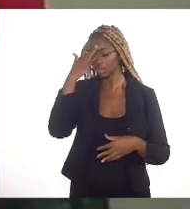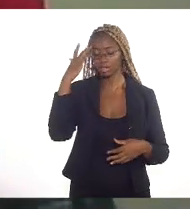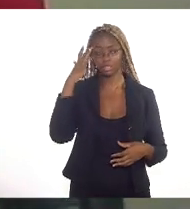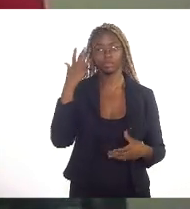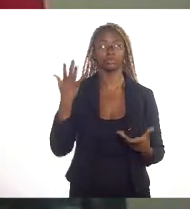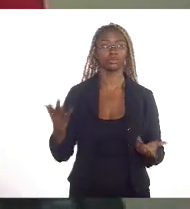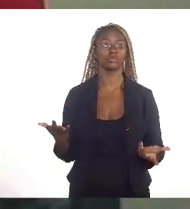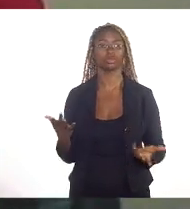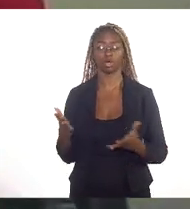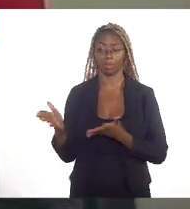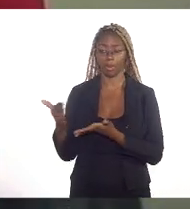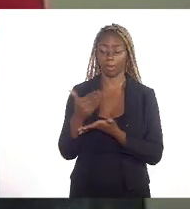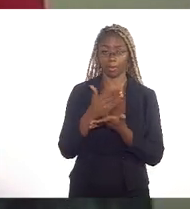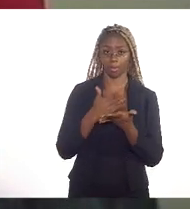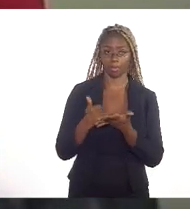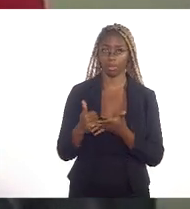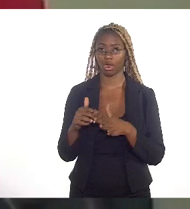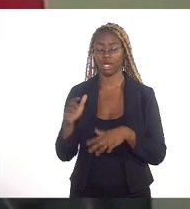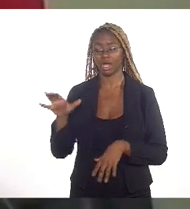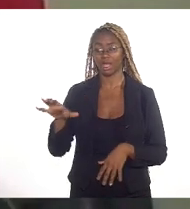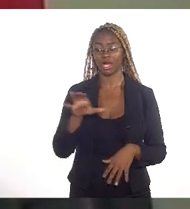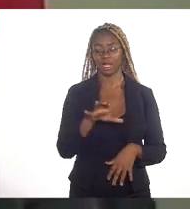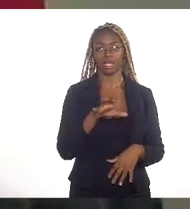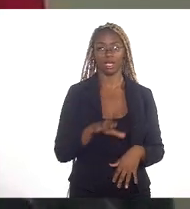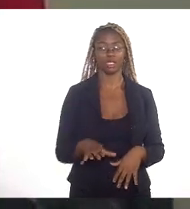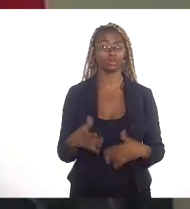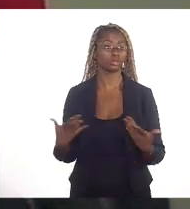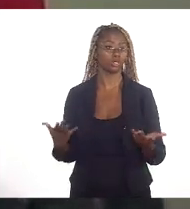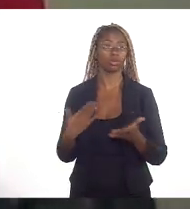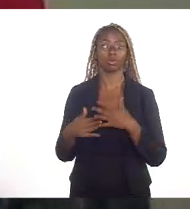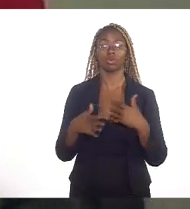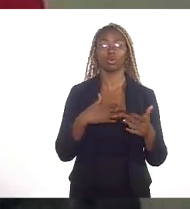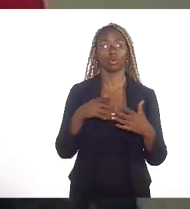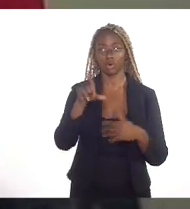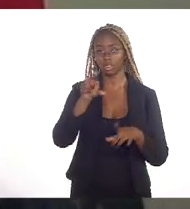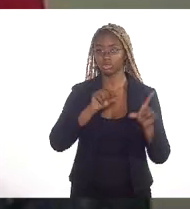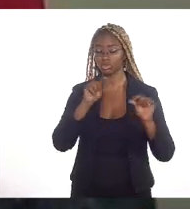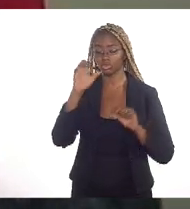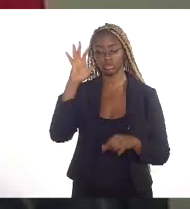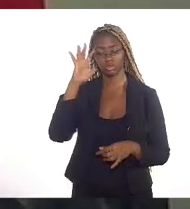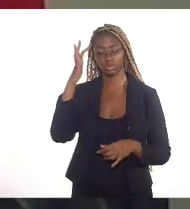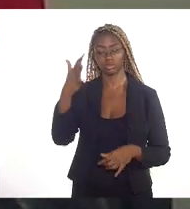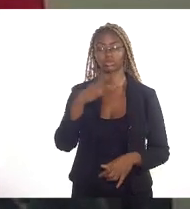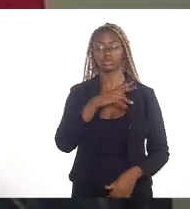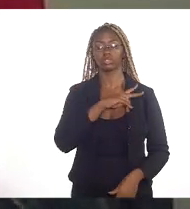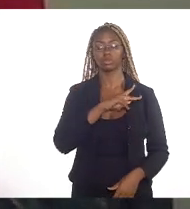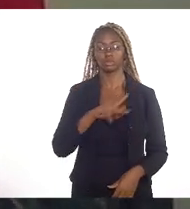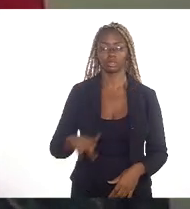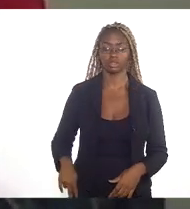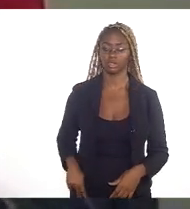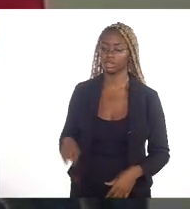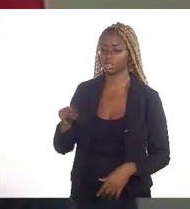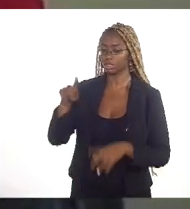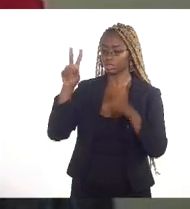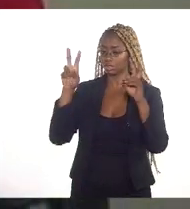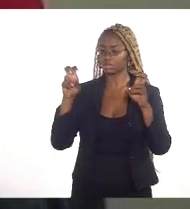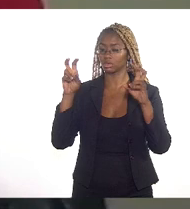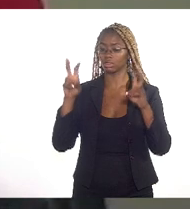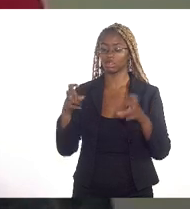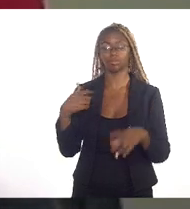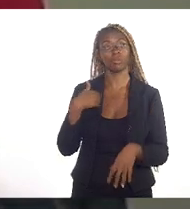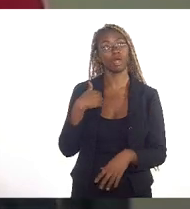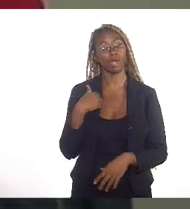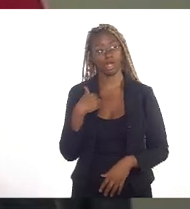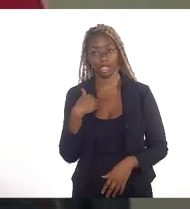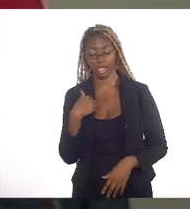grilagem. Então, qualquer que seja a decisão que a presidência vá tomar no sentido do encaminhamento dessa matéria, o